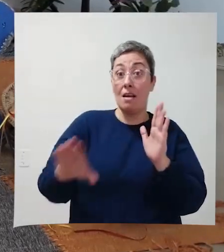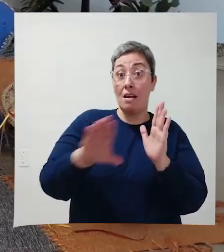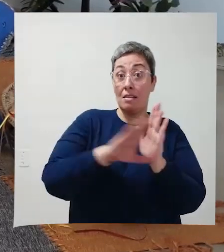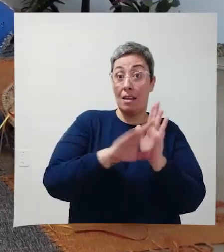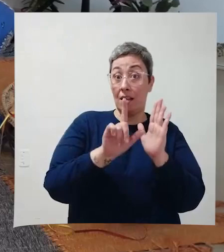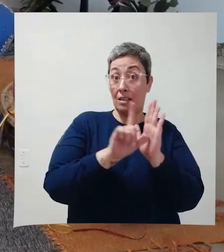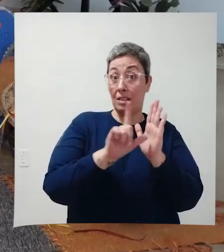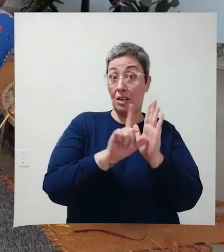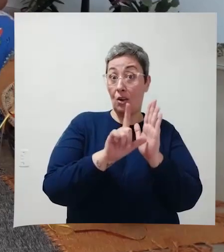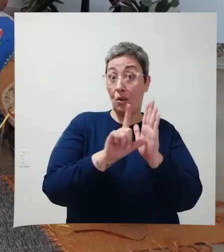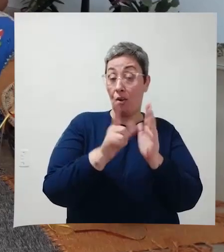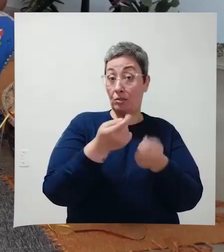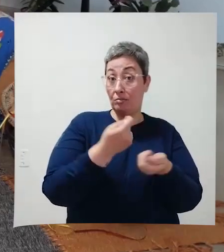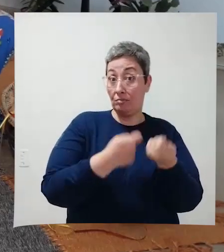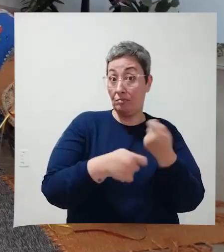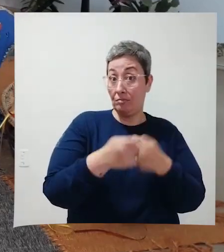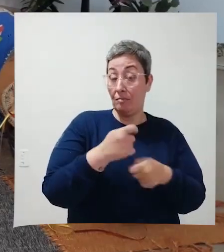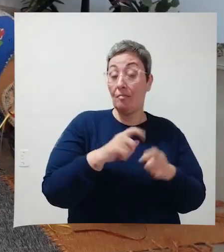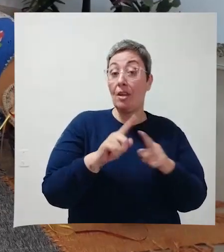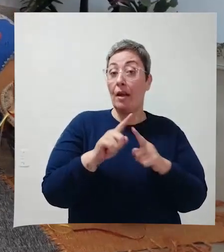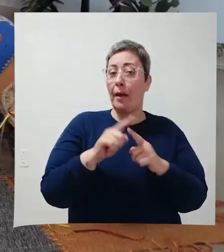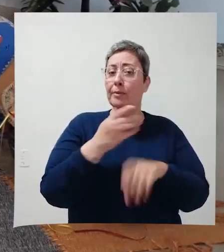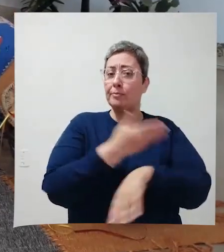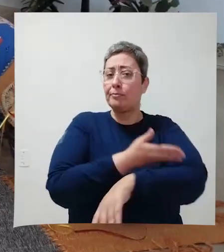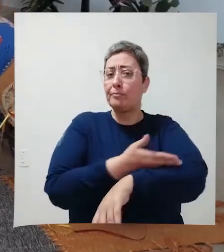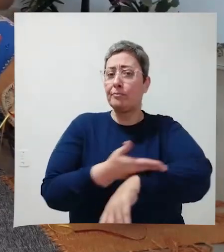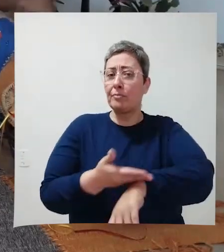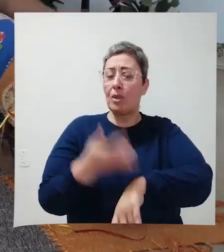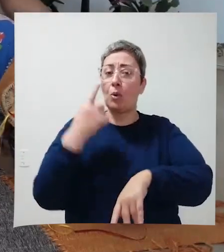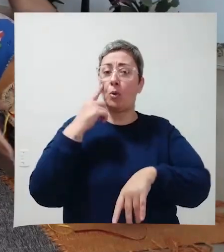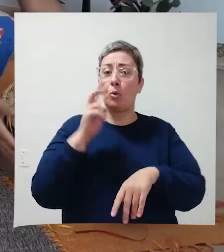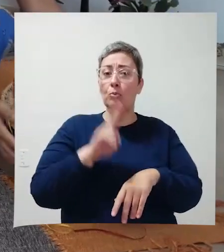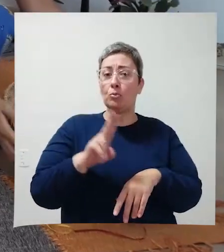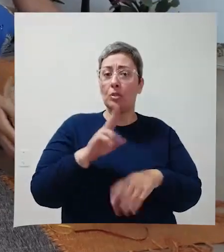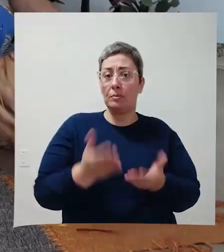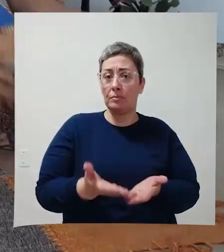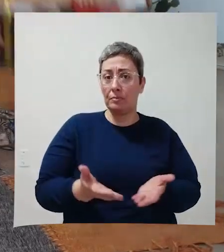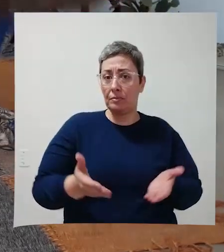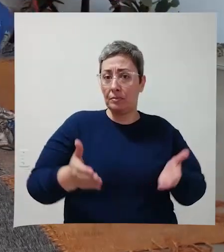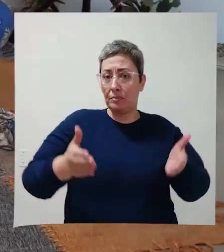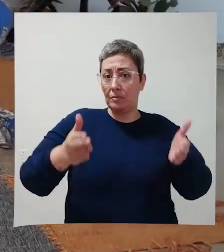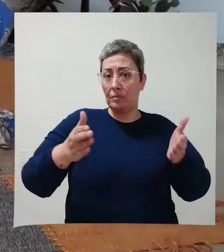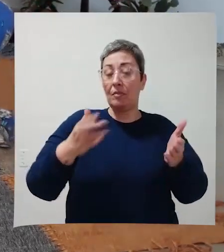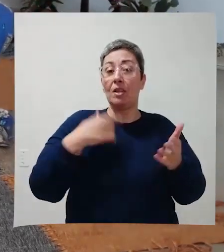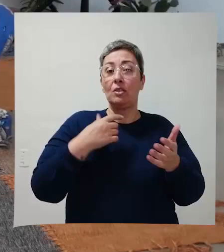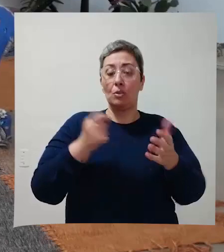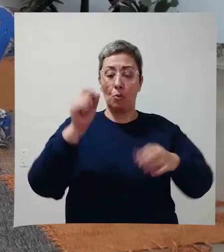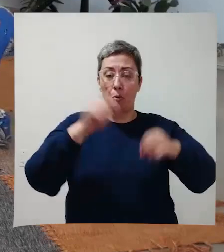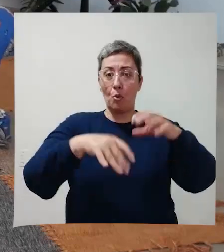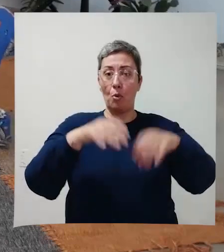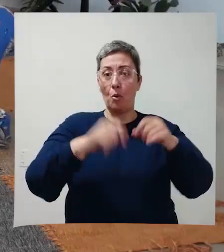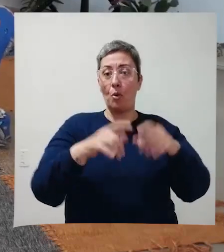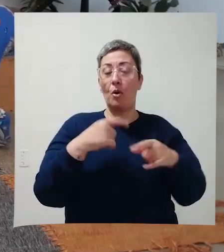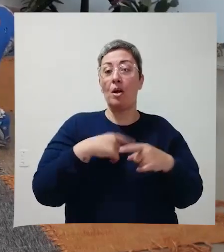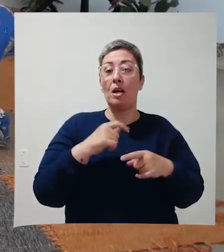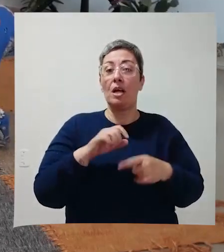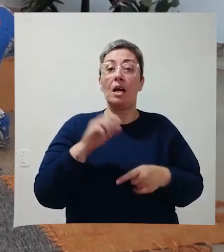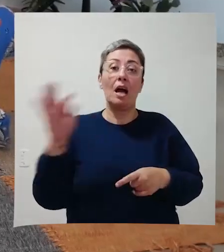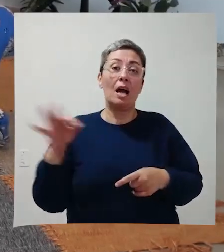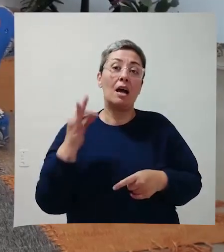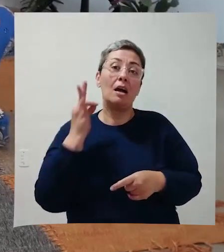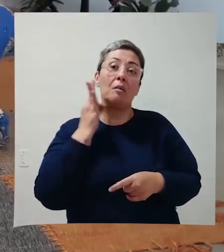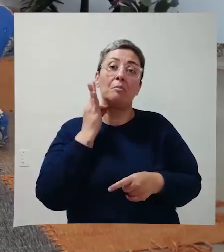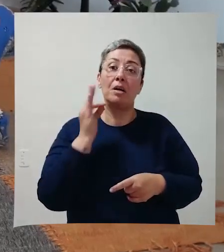região, até chegar nos comerciantes. Eles costumavam usar cestos como esse aqui, cheios de cera